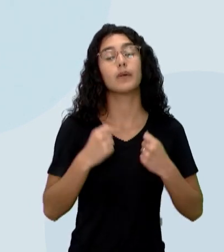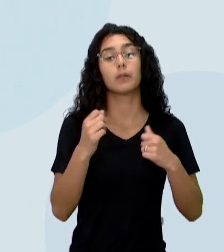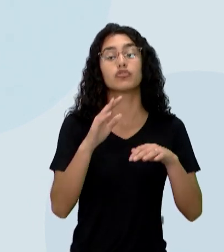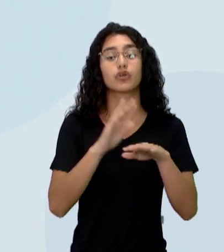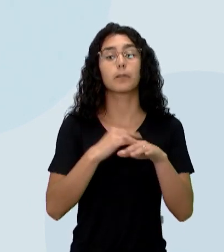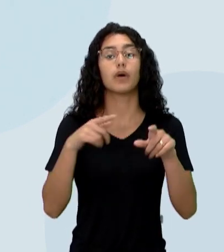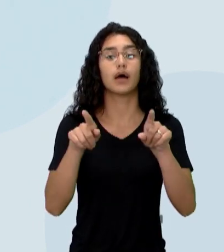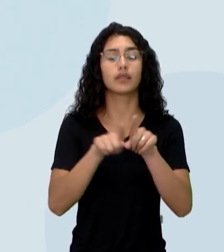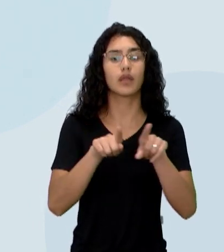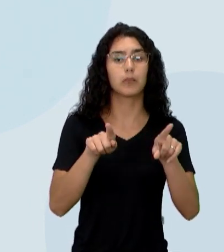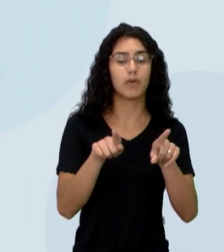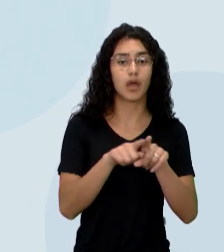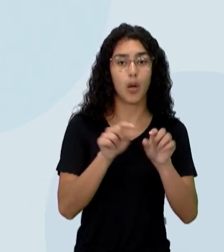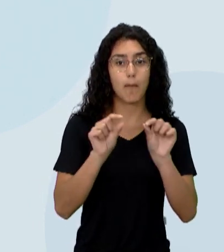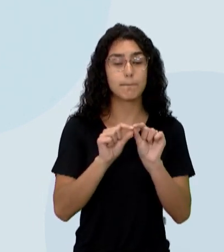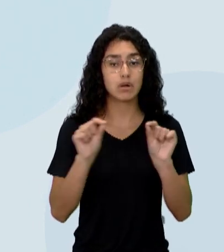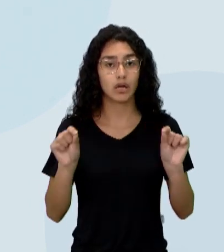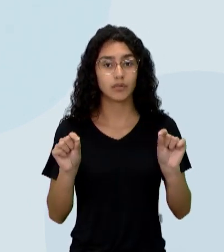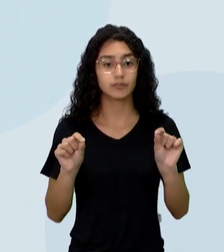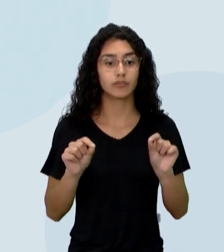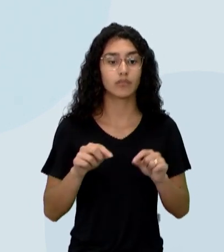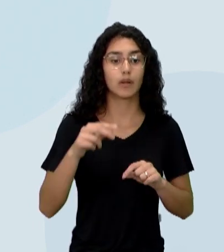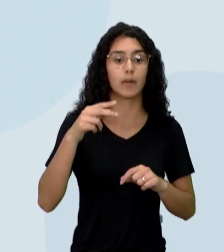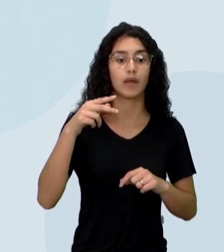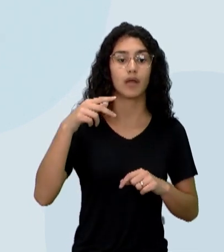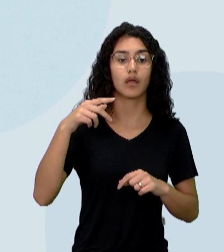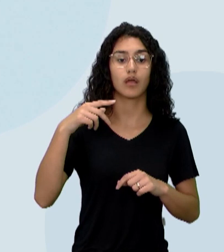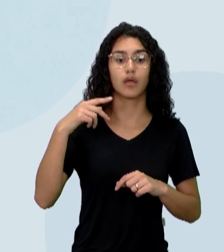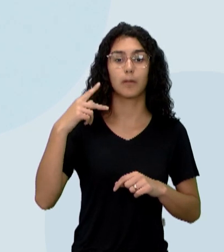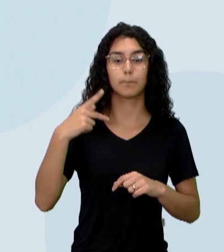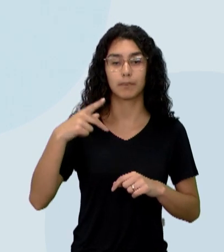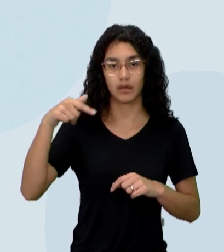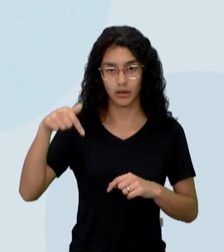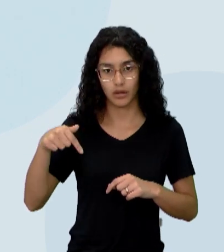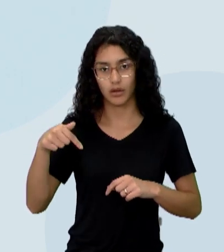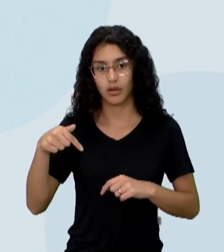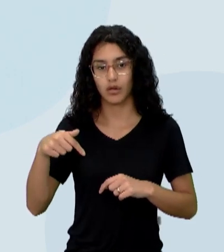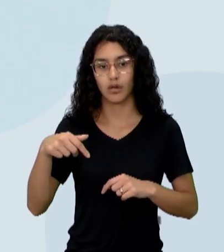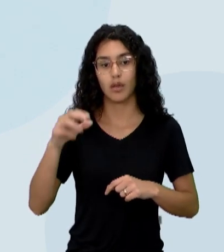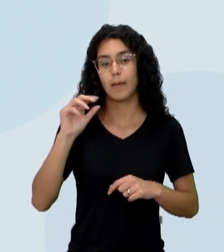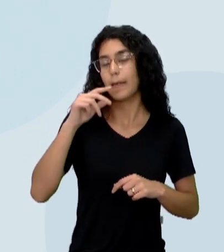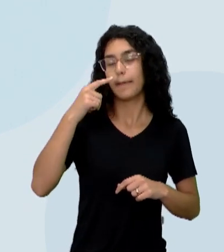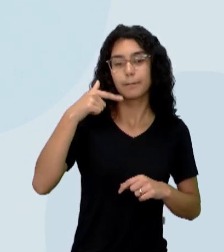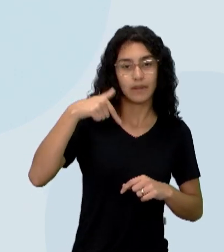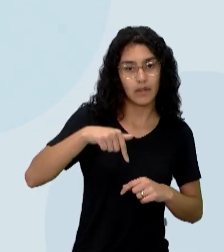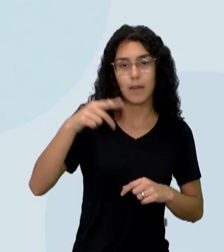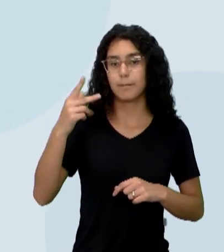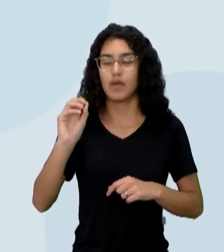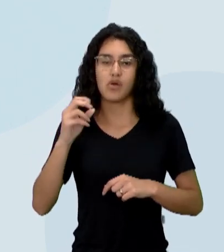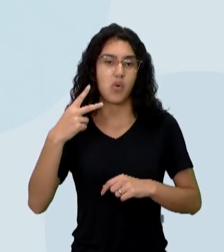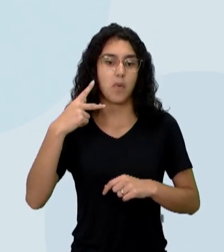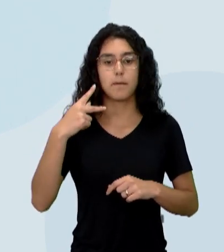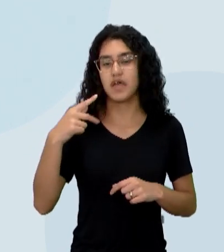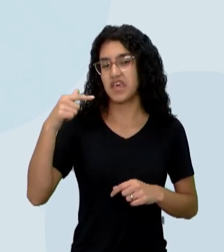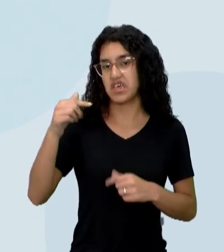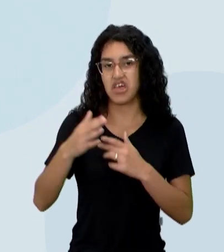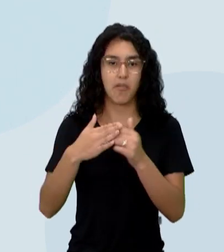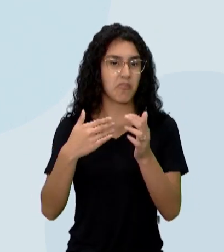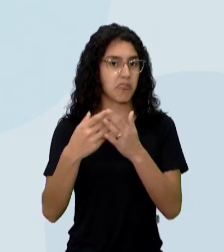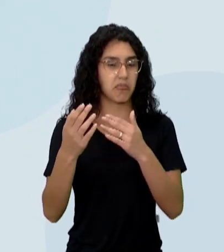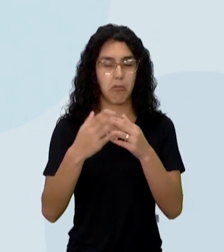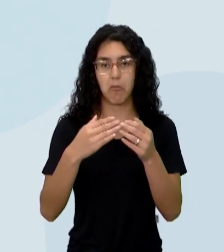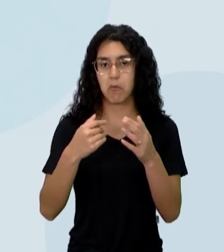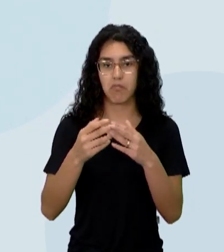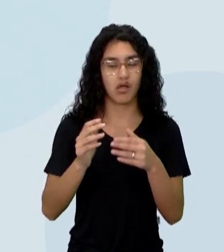chamar também esse segmento de reta de PQ, tá? A ordem não importa muito, porque nesse caso depende muito do seu ponto de vista, tá?